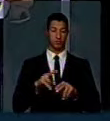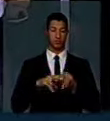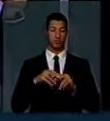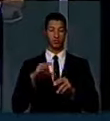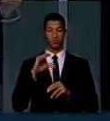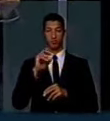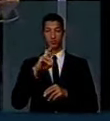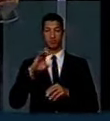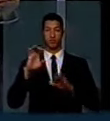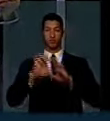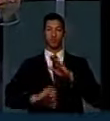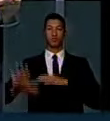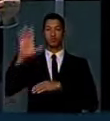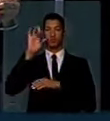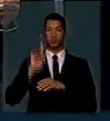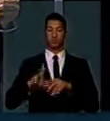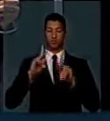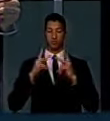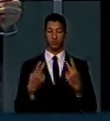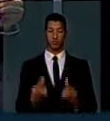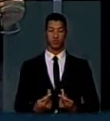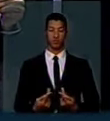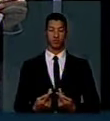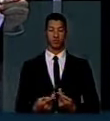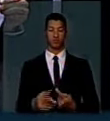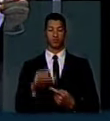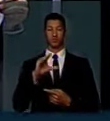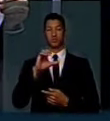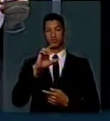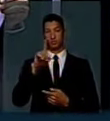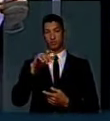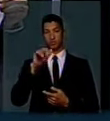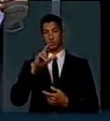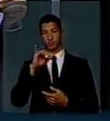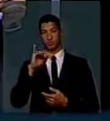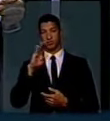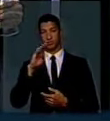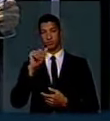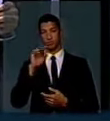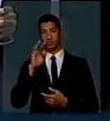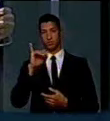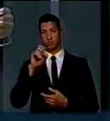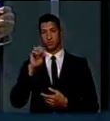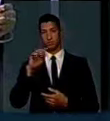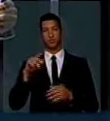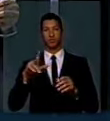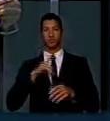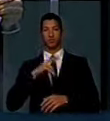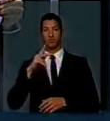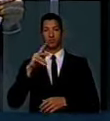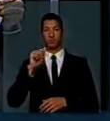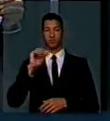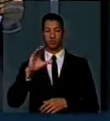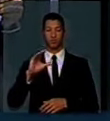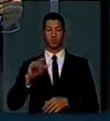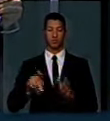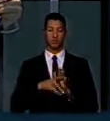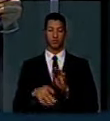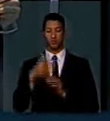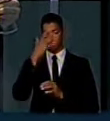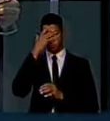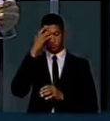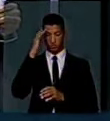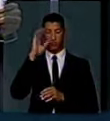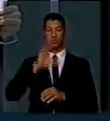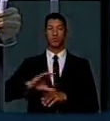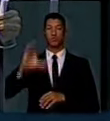Corte Europeia de Direitos Humanos. E o Cesare Battisti pertencia ao PAC, Proletários Armados